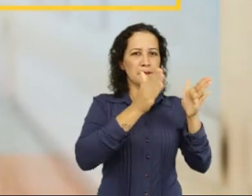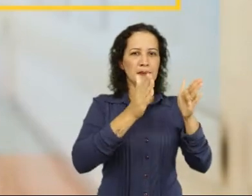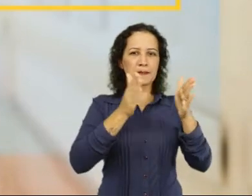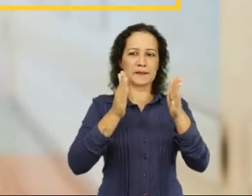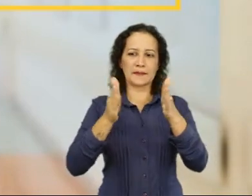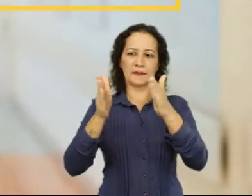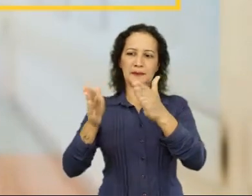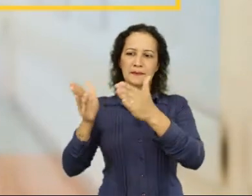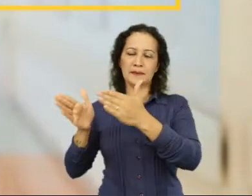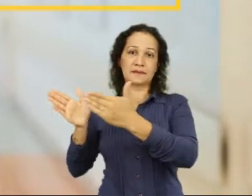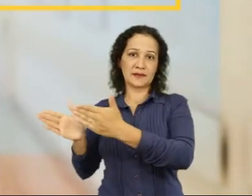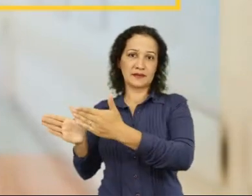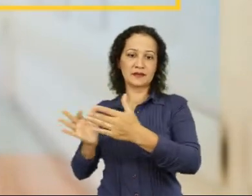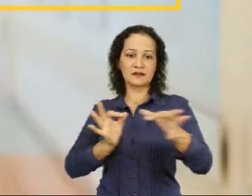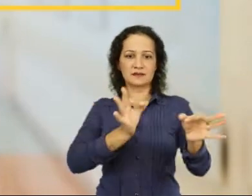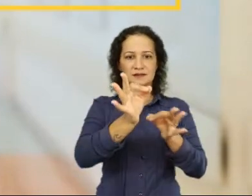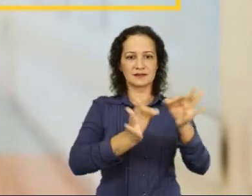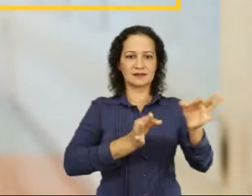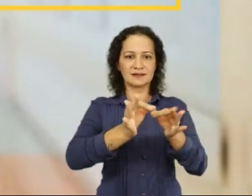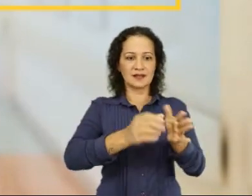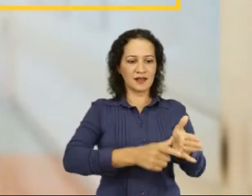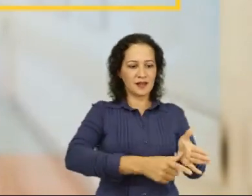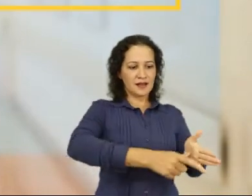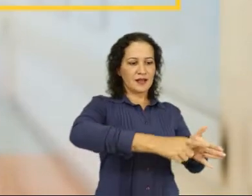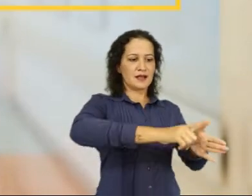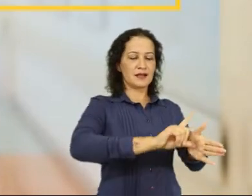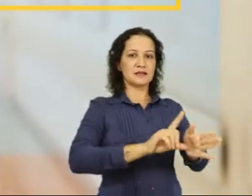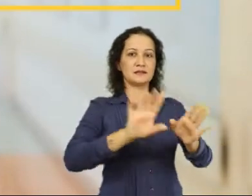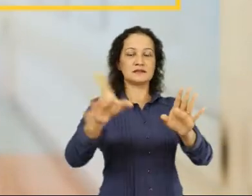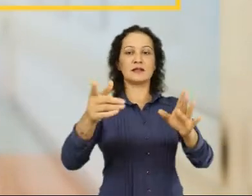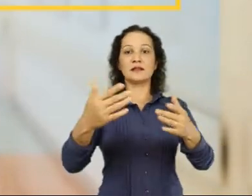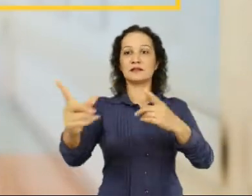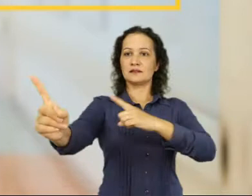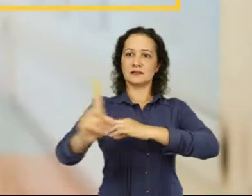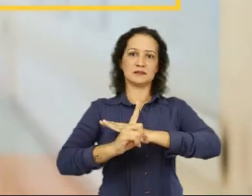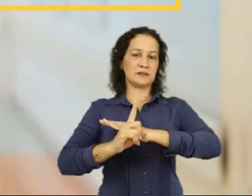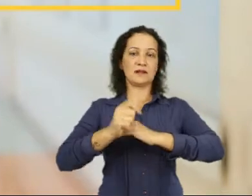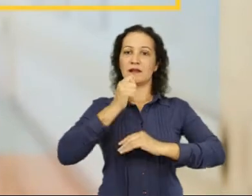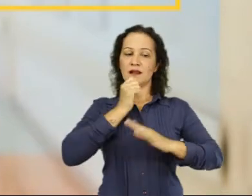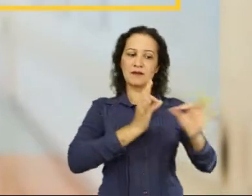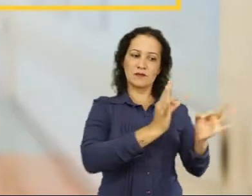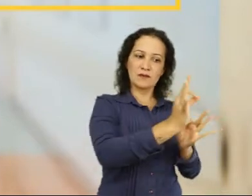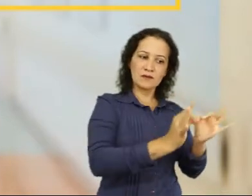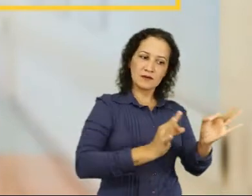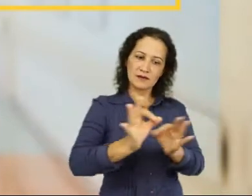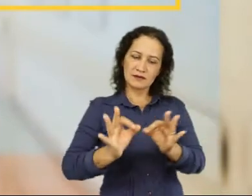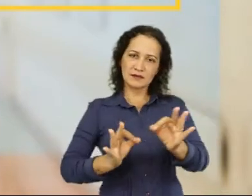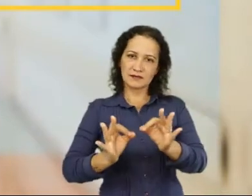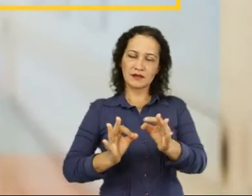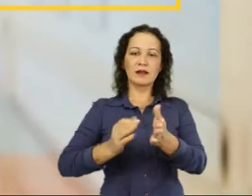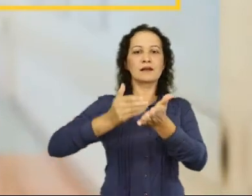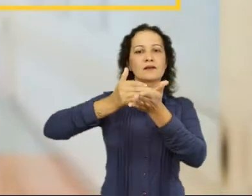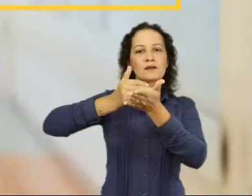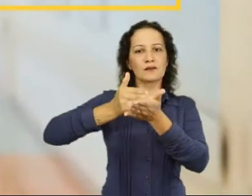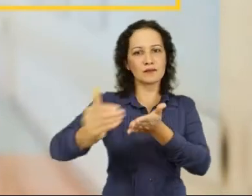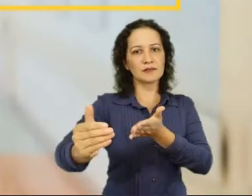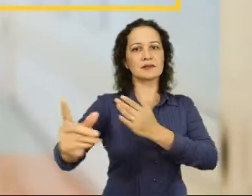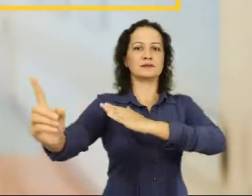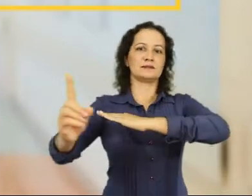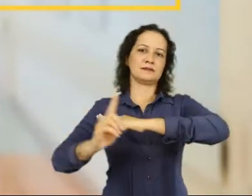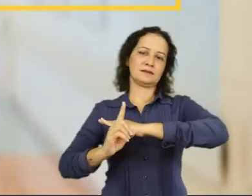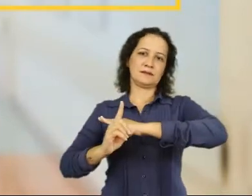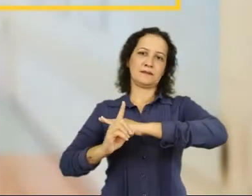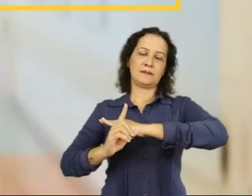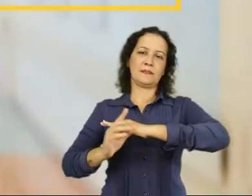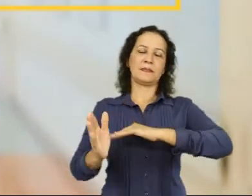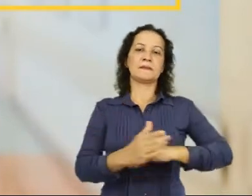alguns critérios que vão ser realizados antes de se abrir a porta de vacina para o atendimento aos usuários. Artigo 2º da